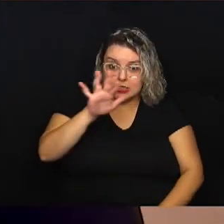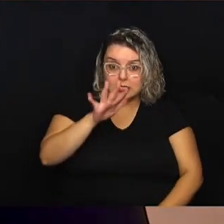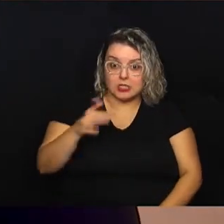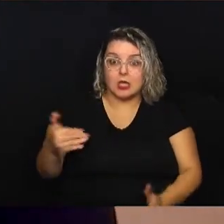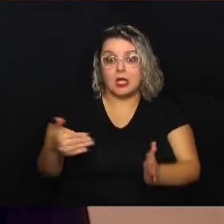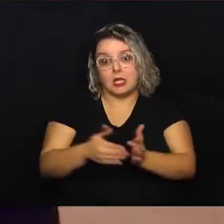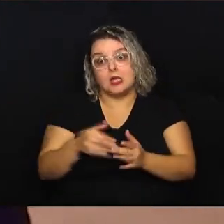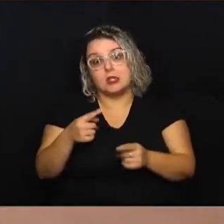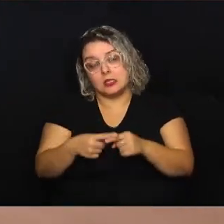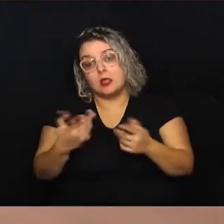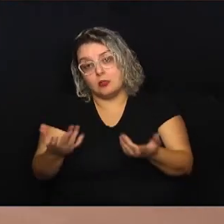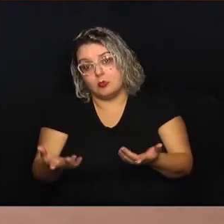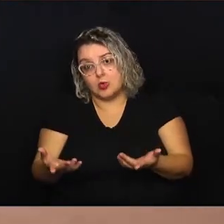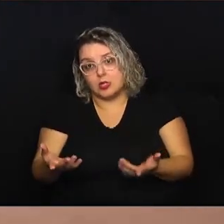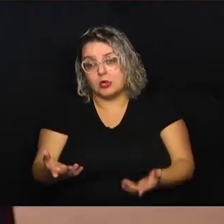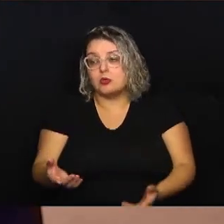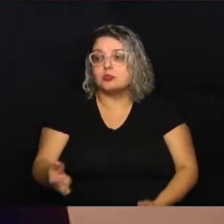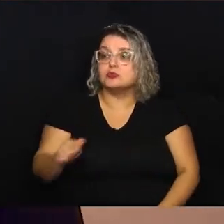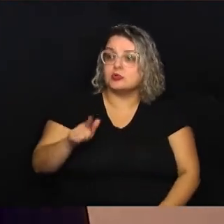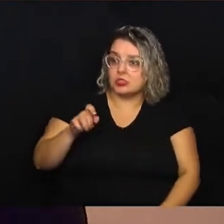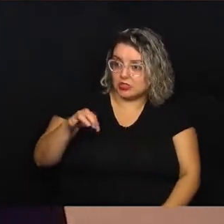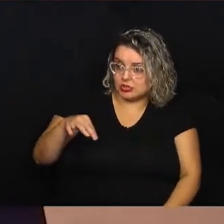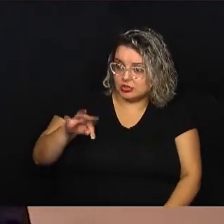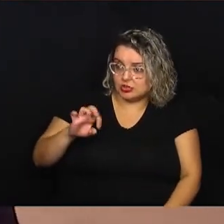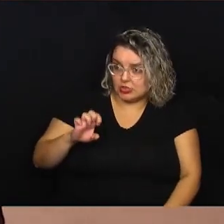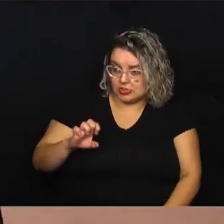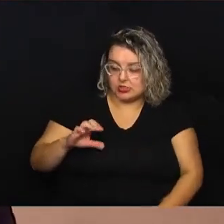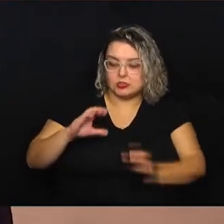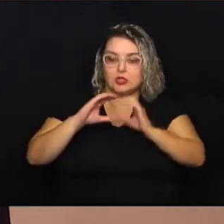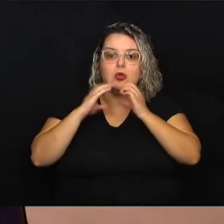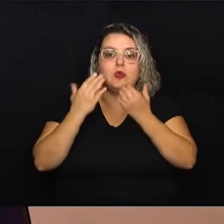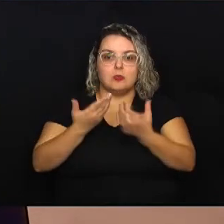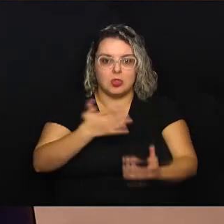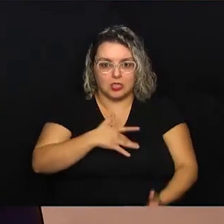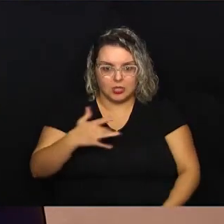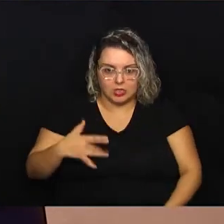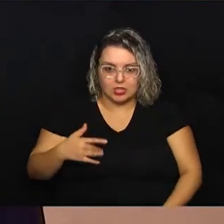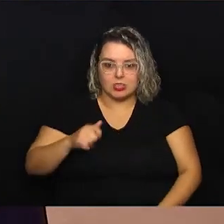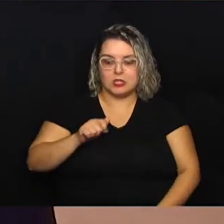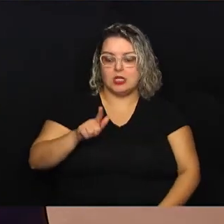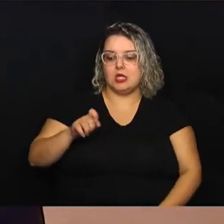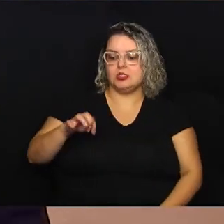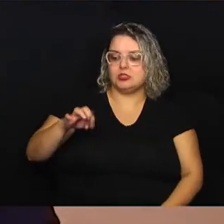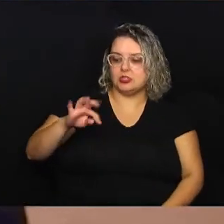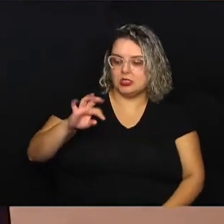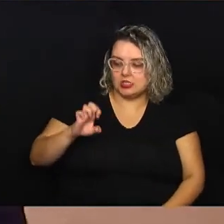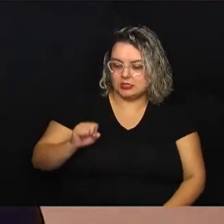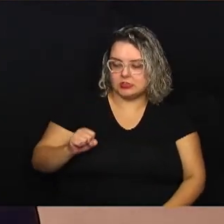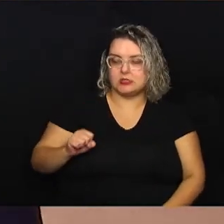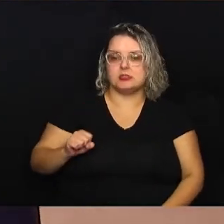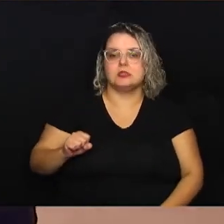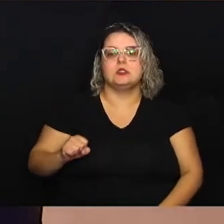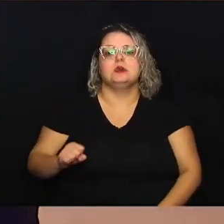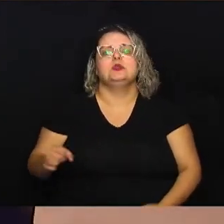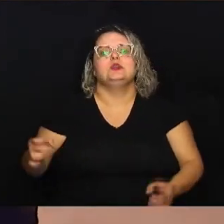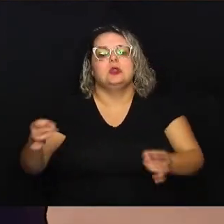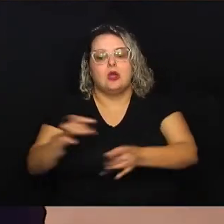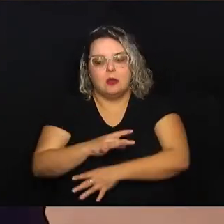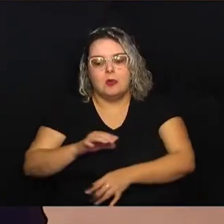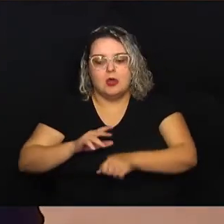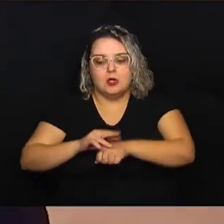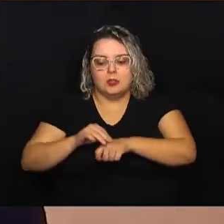porque os agentes comunitários de saúde e agentes de combate à endemia, eles são profissionais que